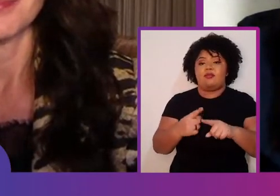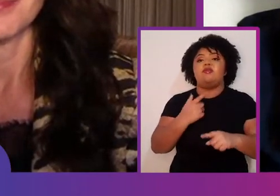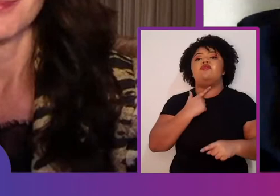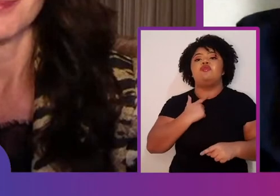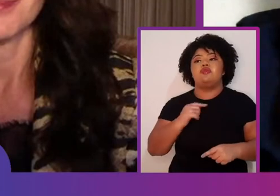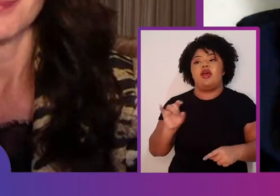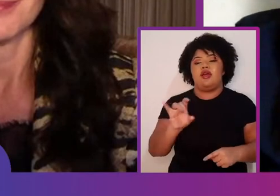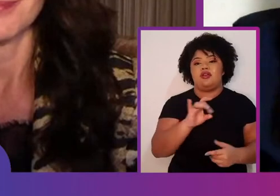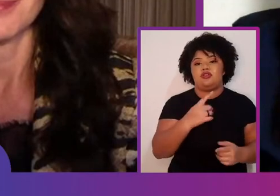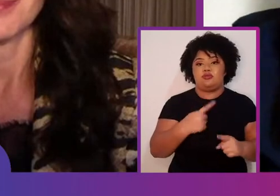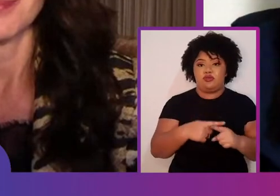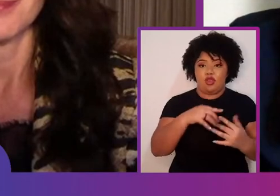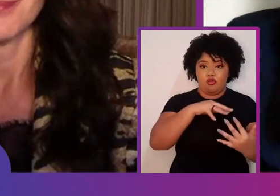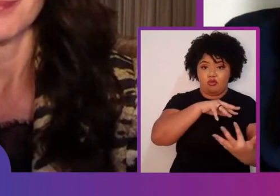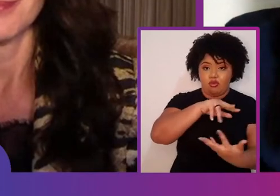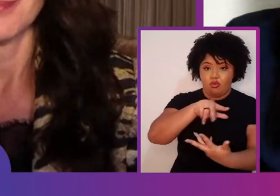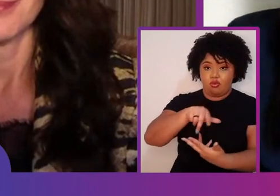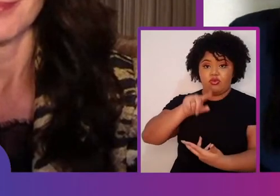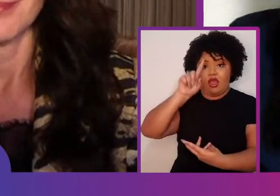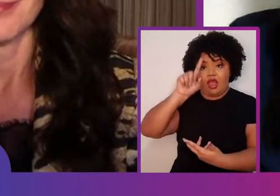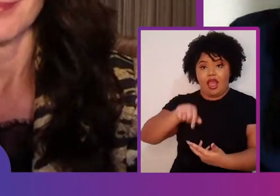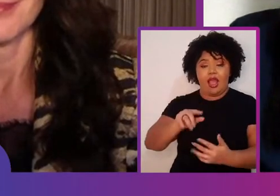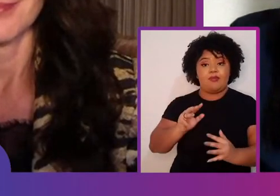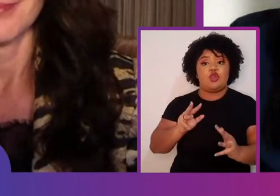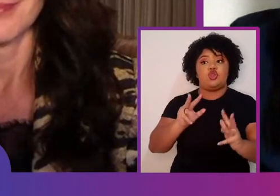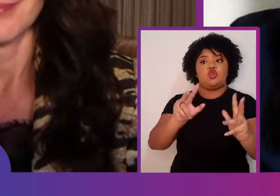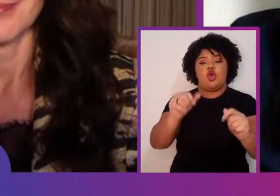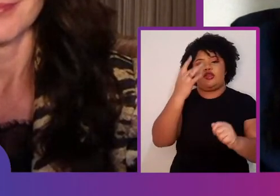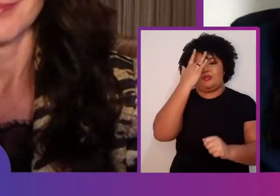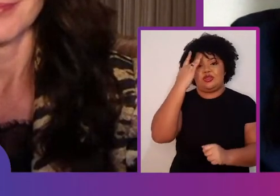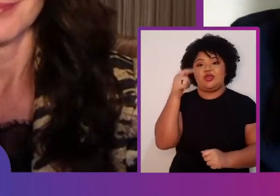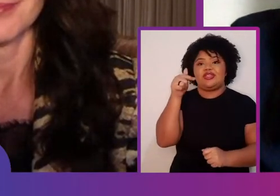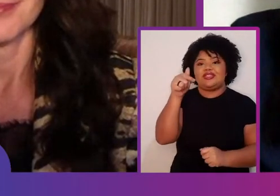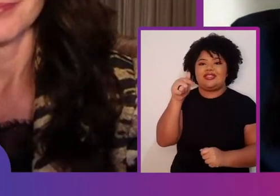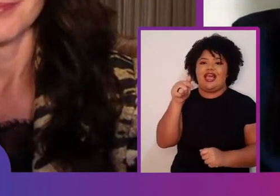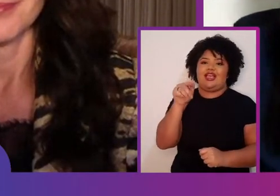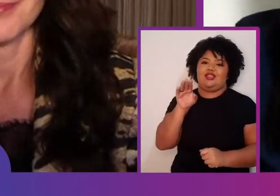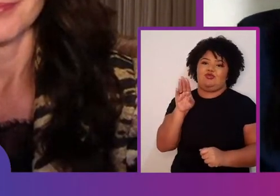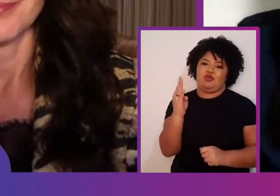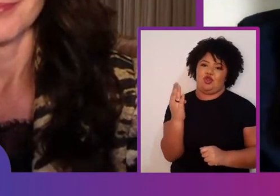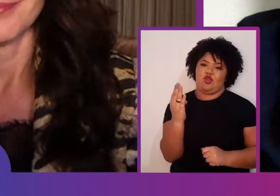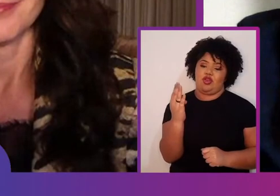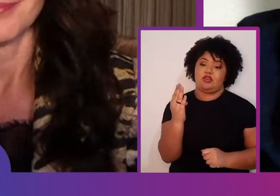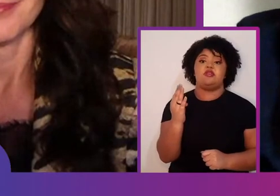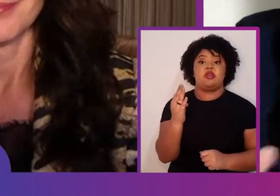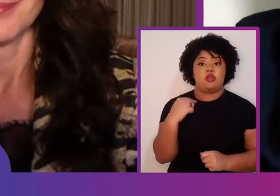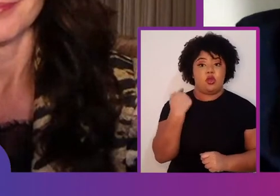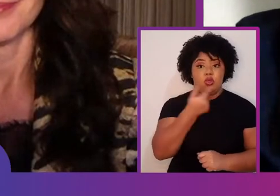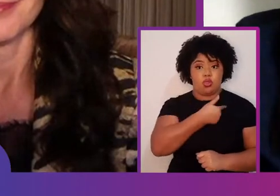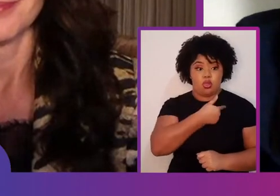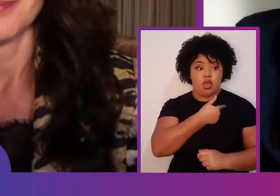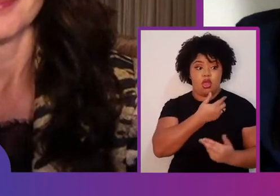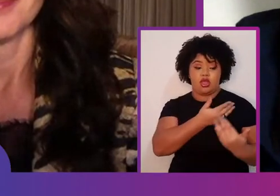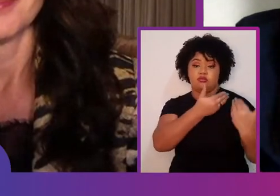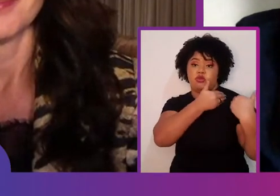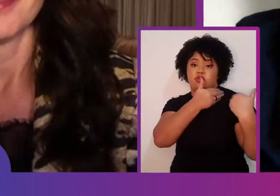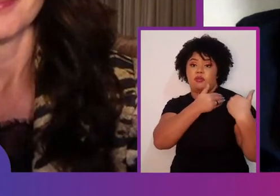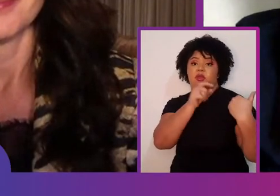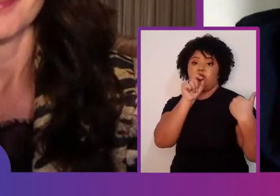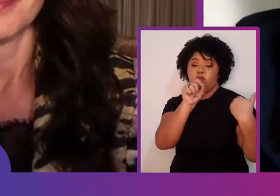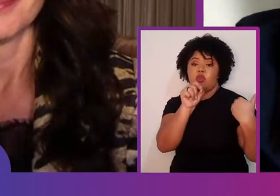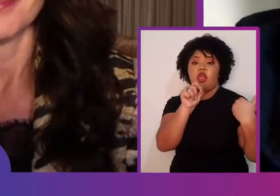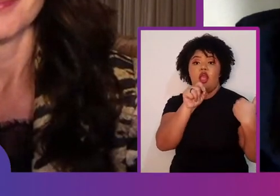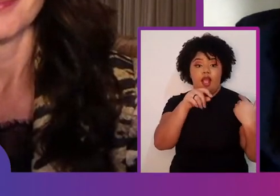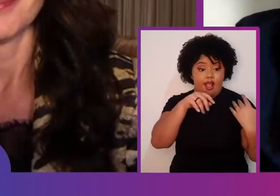Terra, é para os 7 bilhões de habitantes. E é a obrigação de cada um de nós fazer com que a Terra suporte